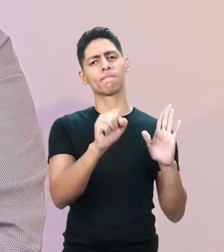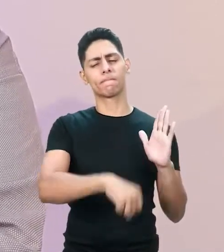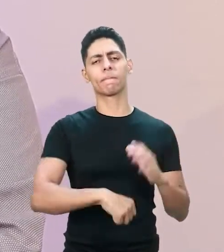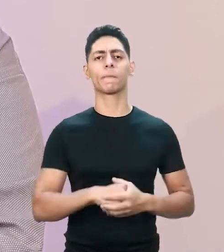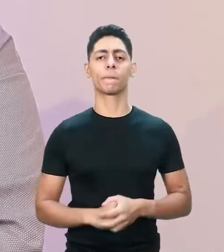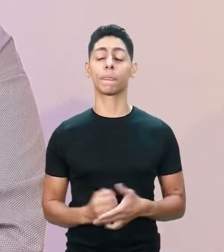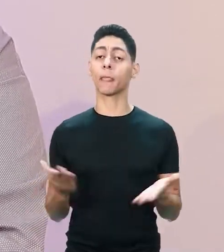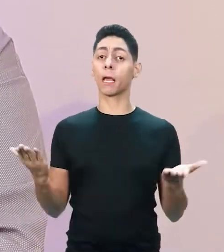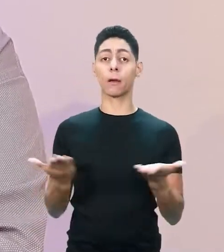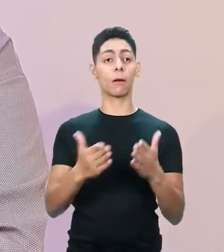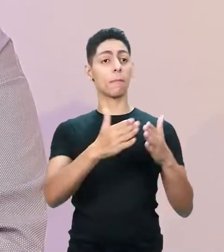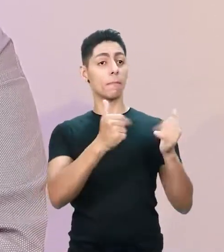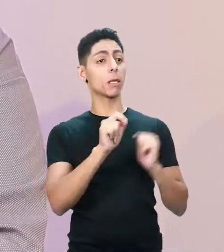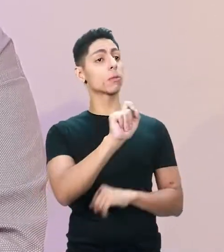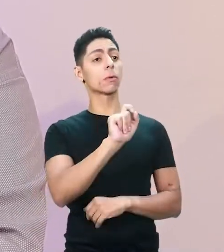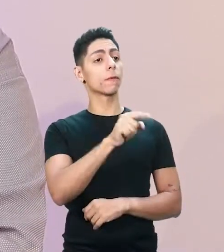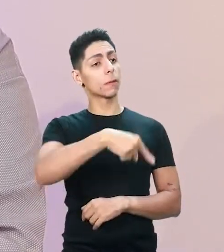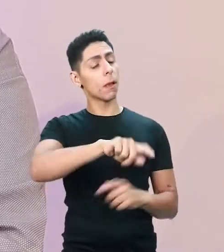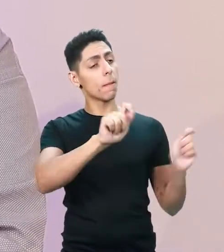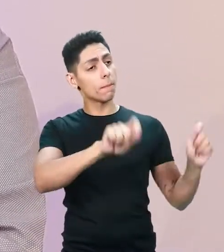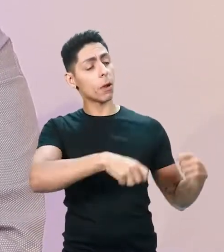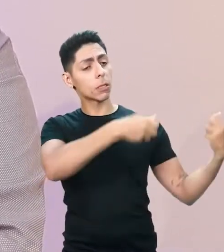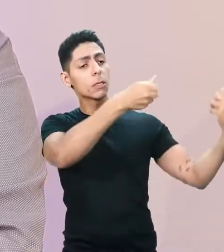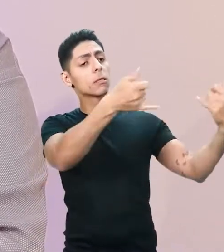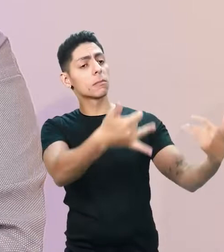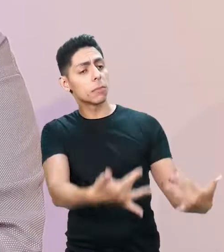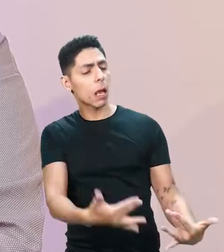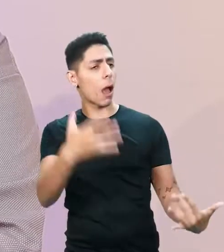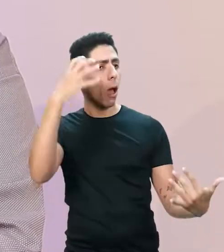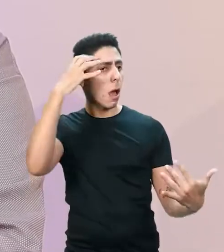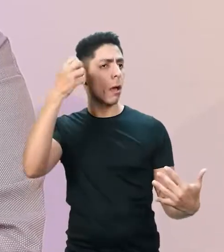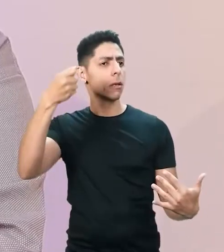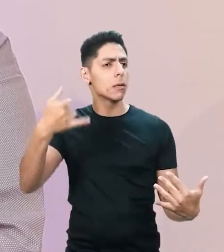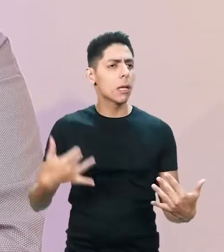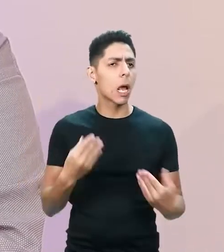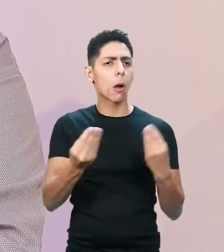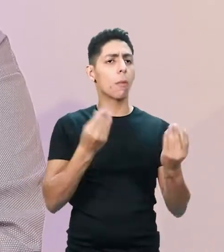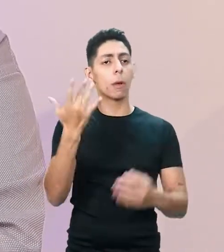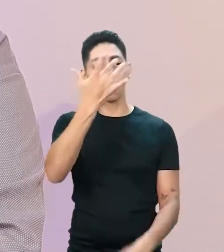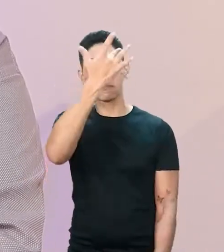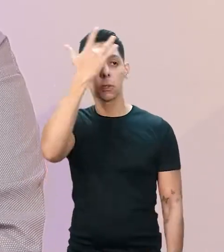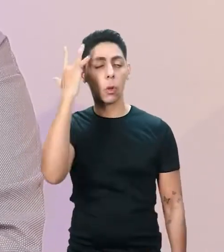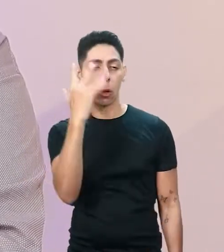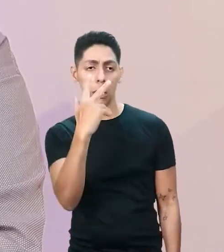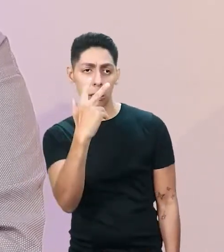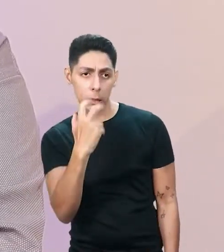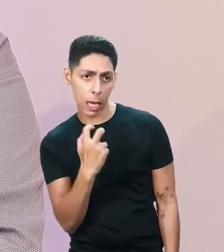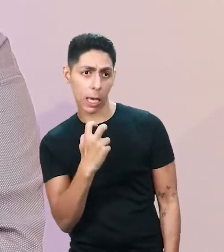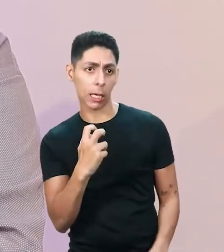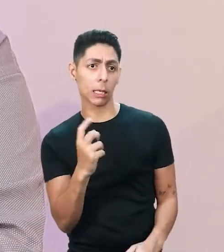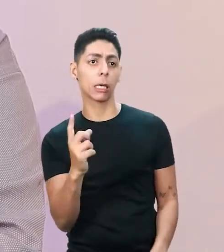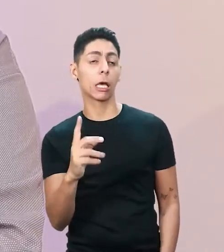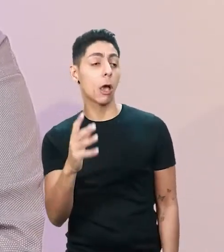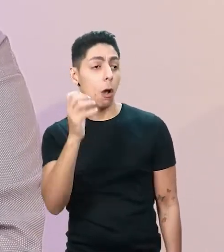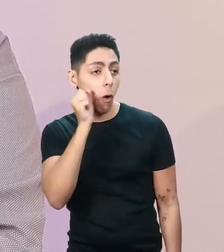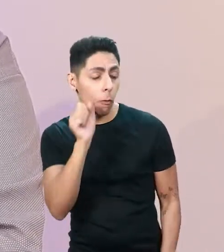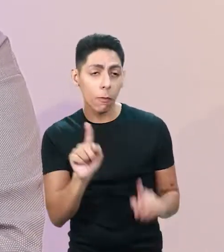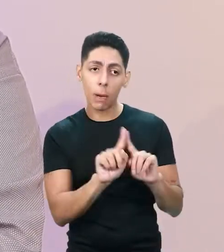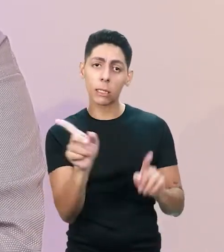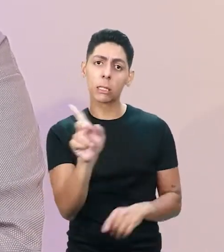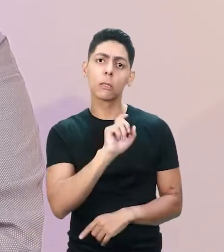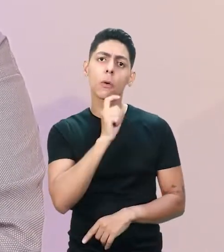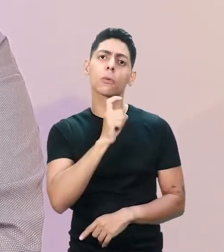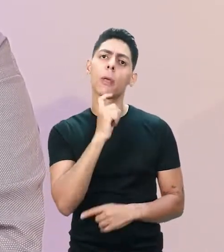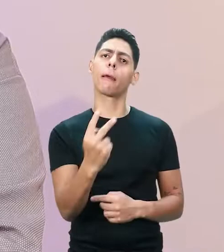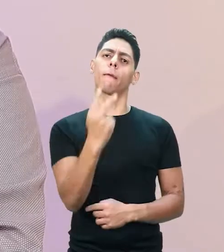te peço que você possa se descrever para aquelas pessoas que nos ouvem, mas que não nos vê. Conta aí como